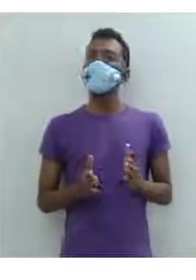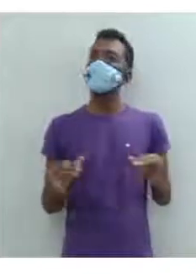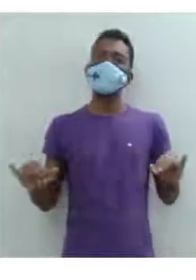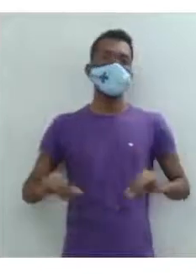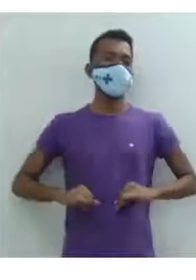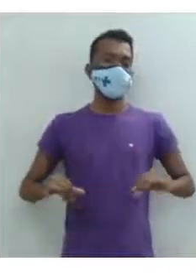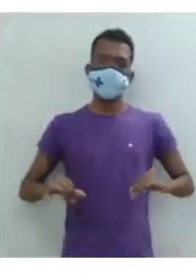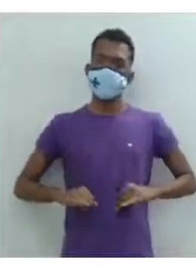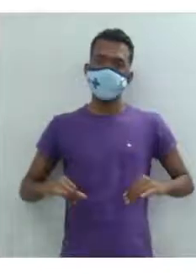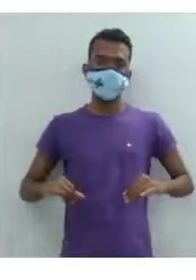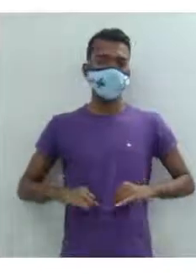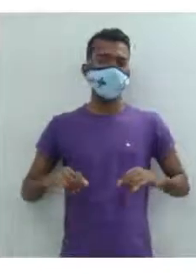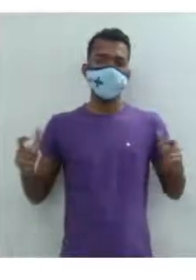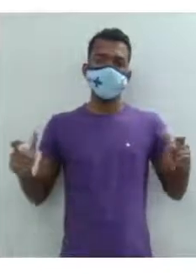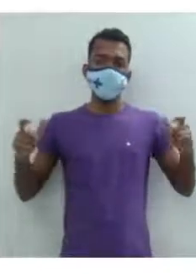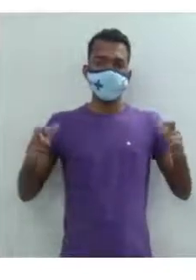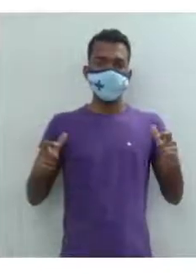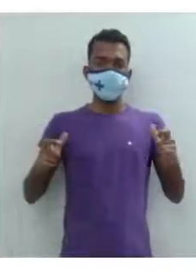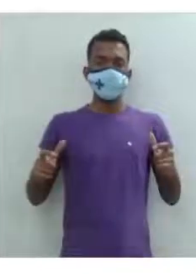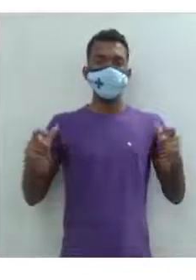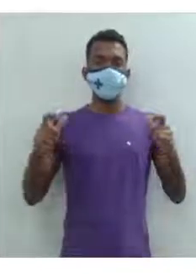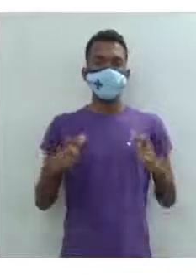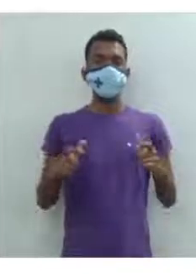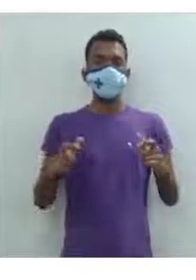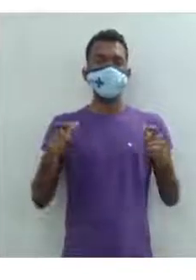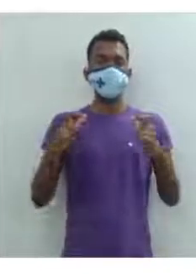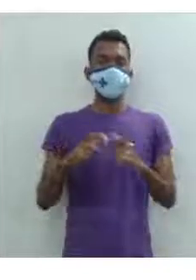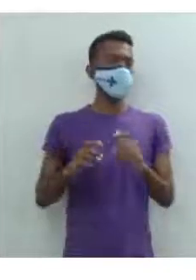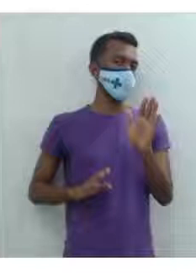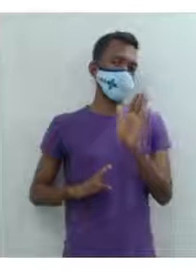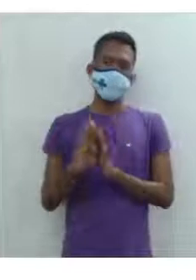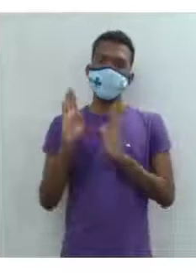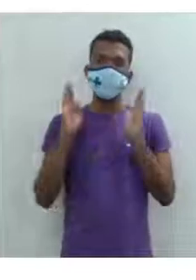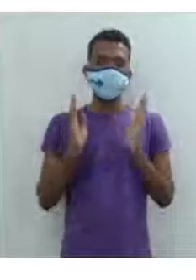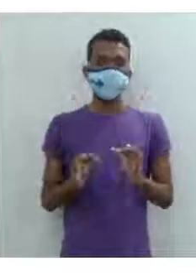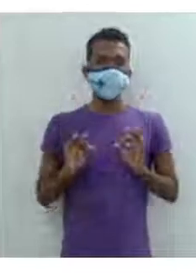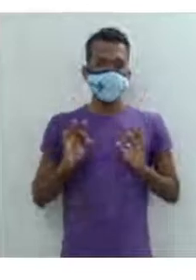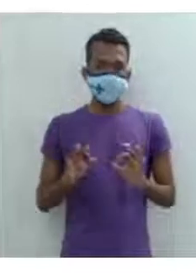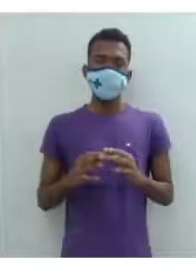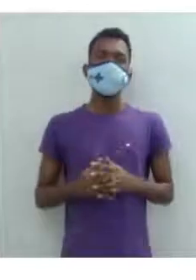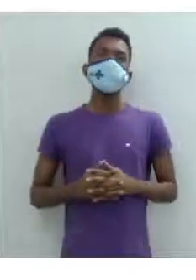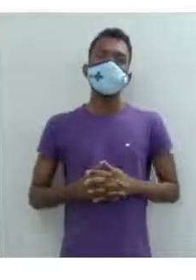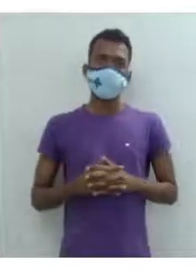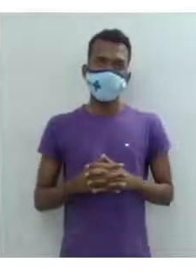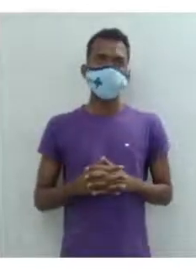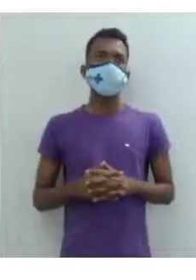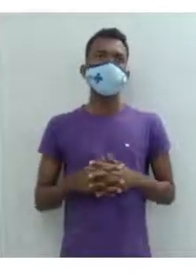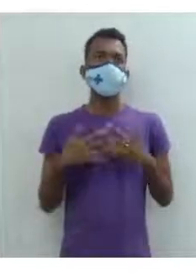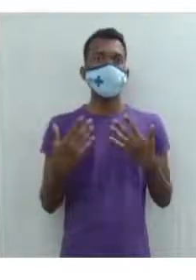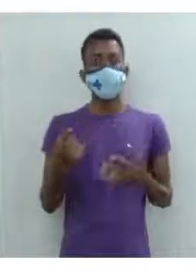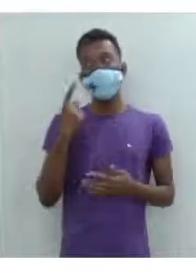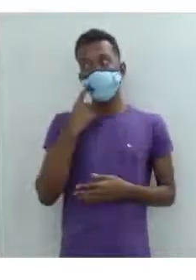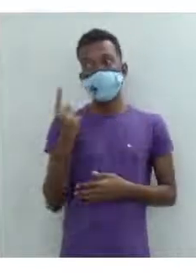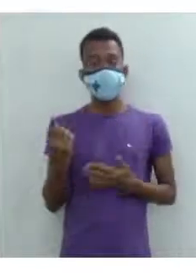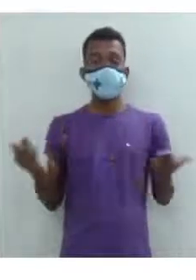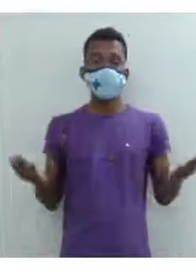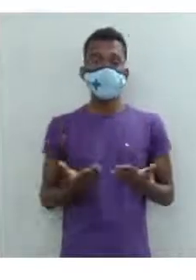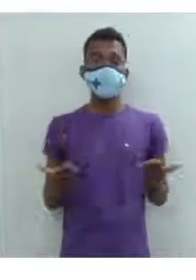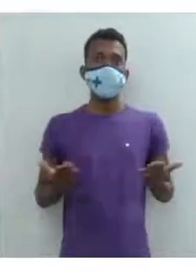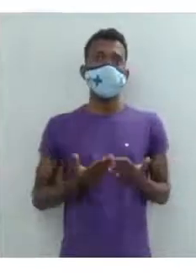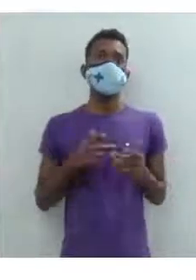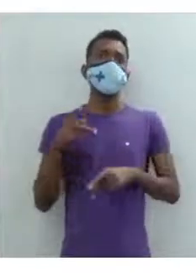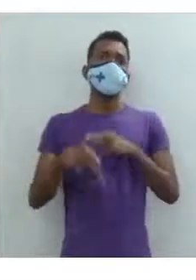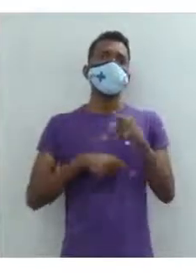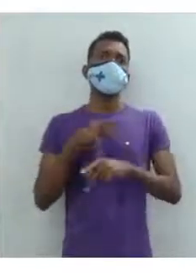sofrendo, né, uma queda bastante acentuada, né? Uma queda bastante acentuada. Então, vejamos. Então, a